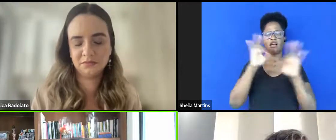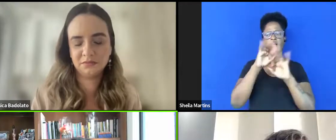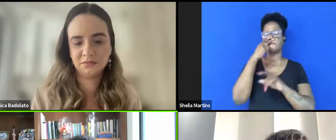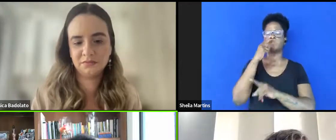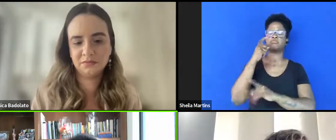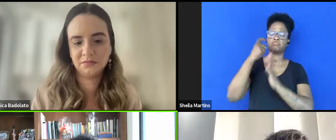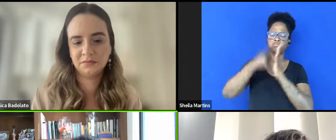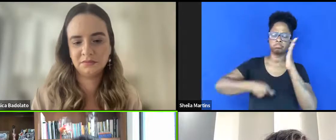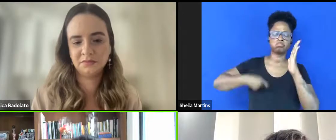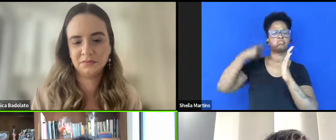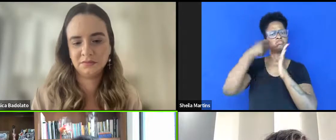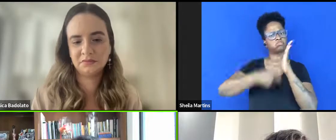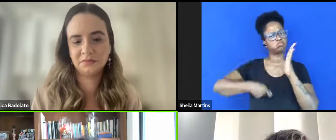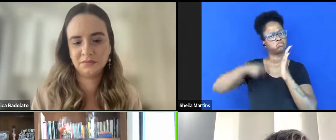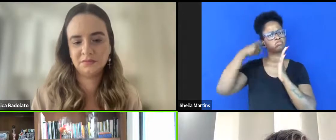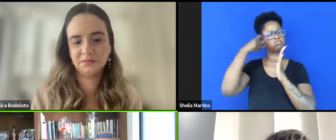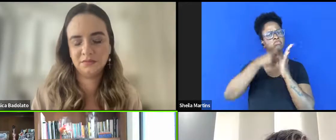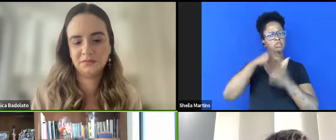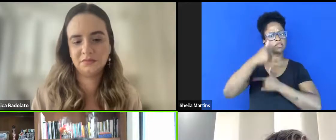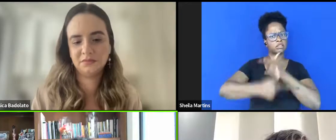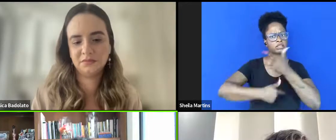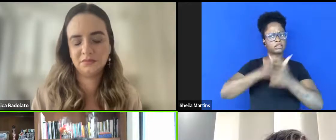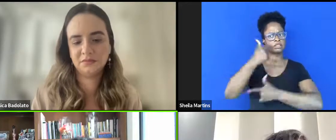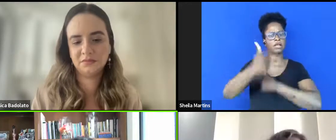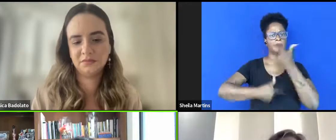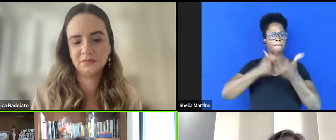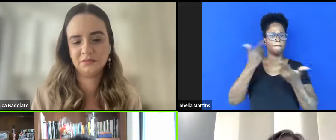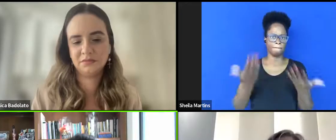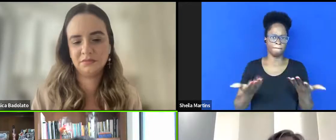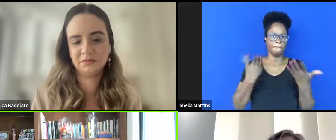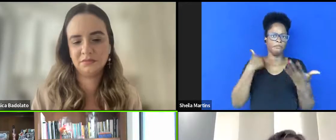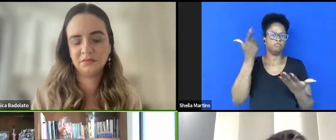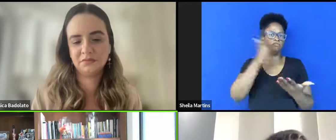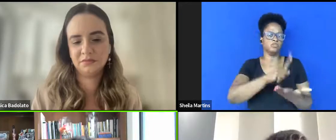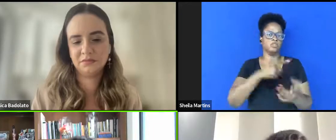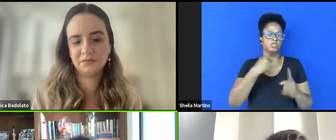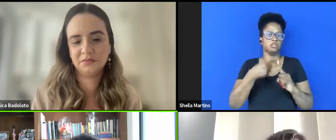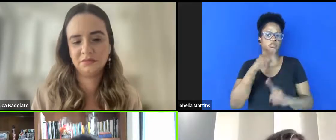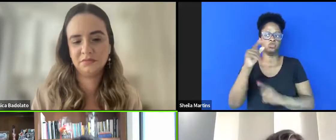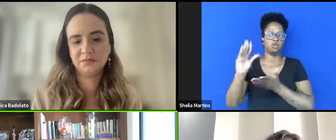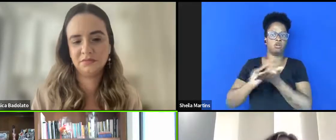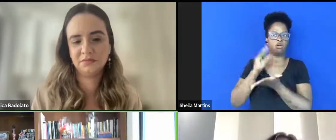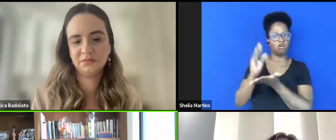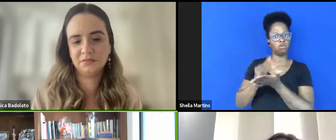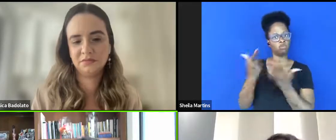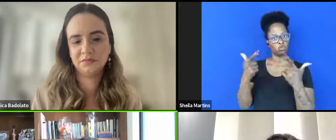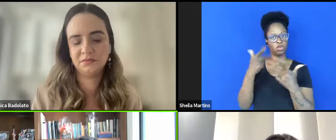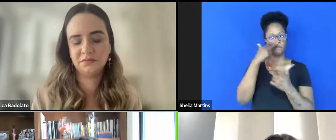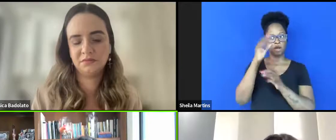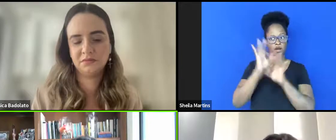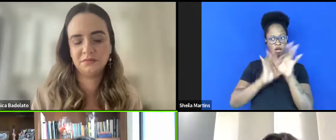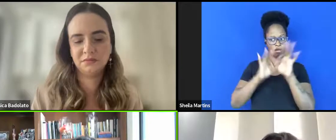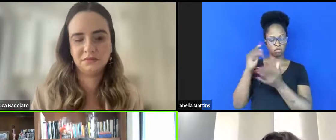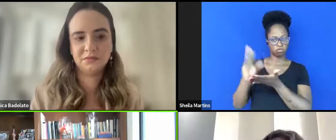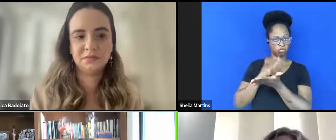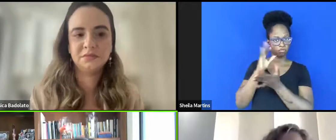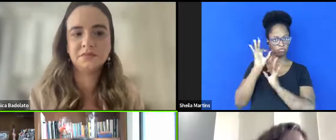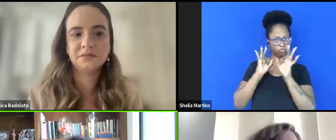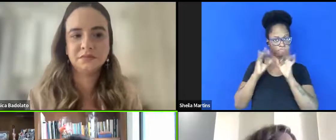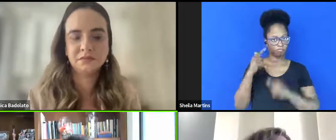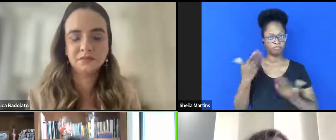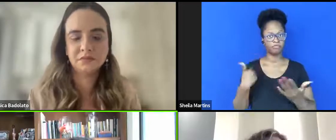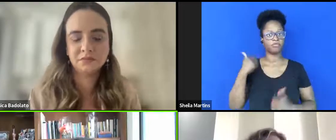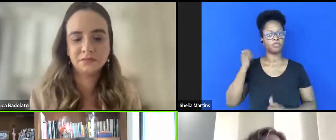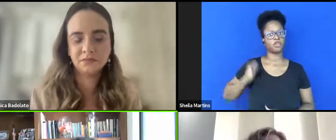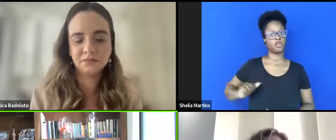né, que trabalha contra a maré, que sem recursos, né, para os seus projetos, com uma bolsa que